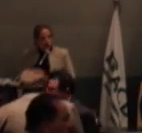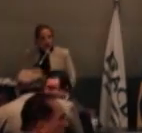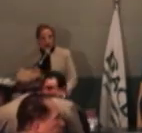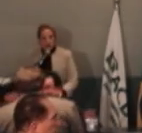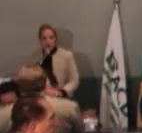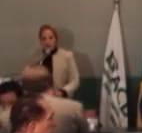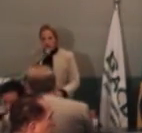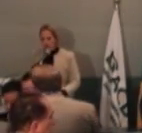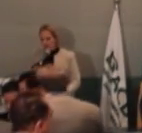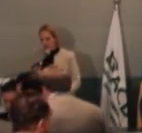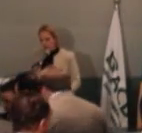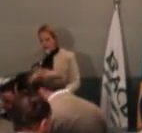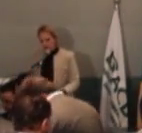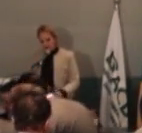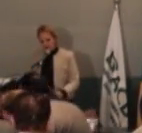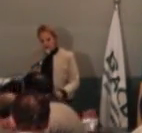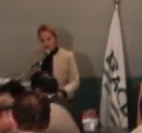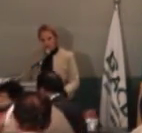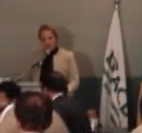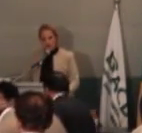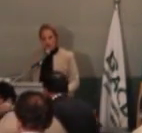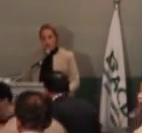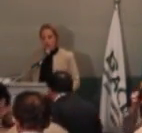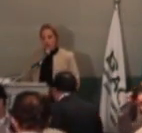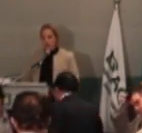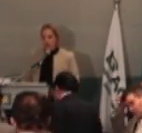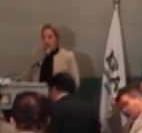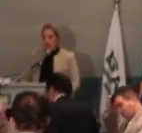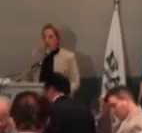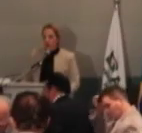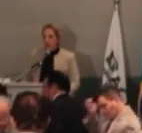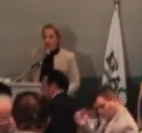Como acordado anteriormente,